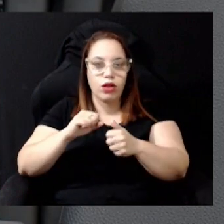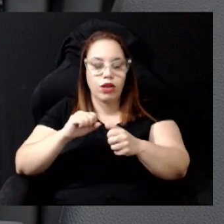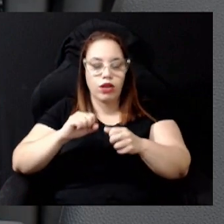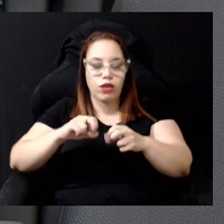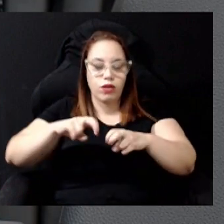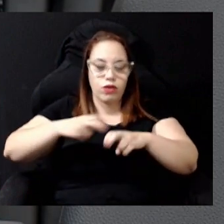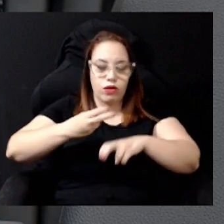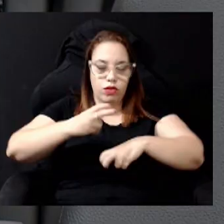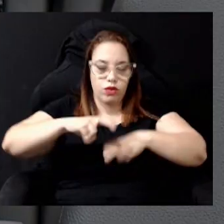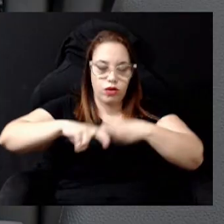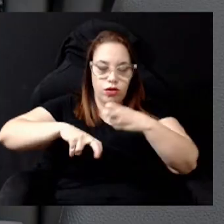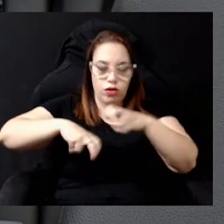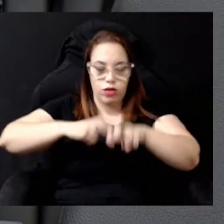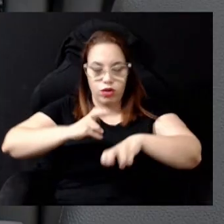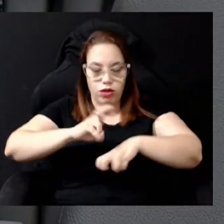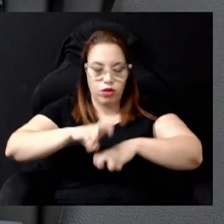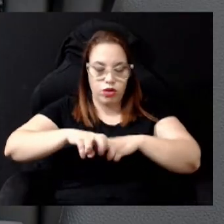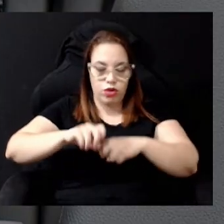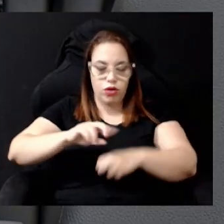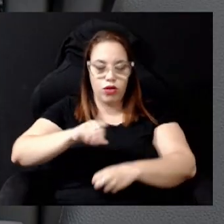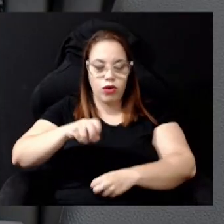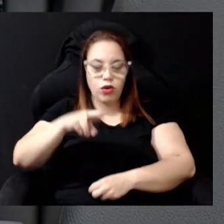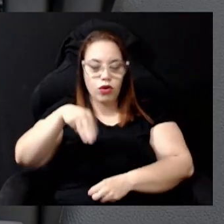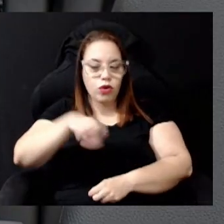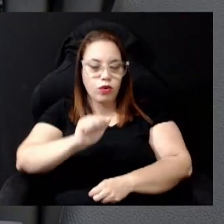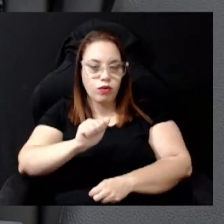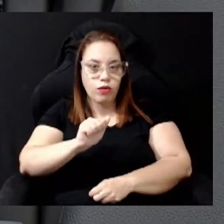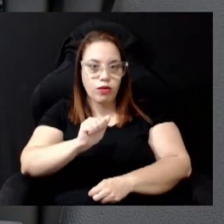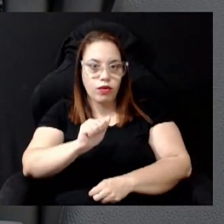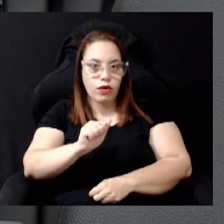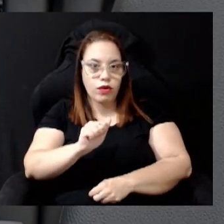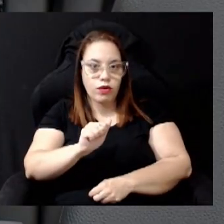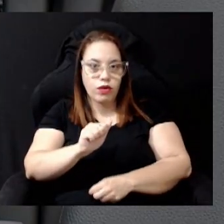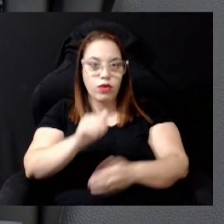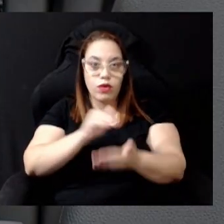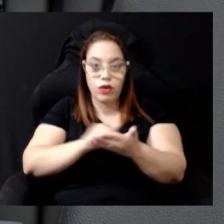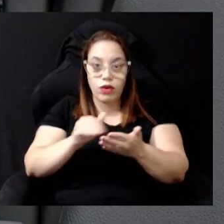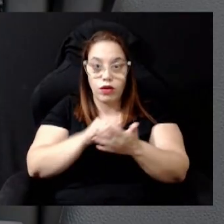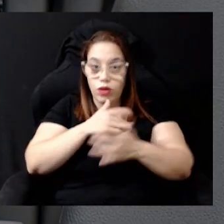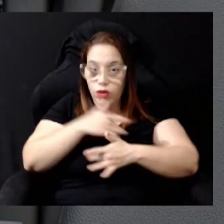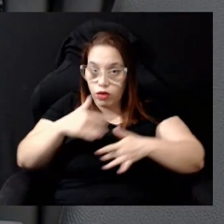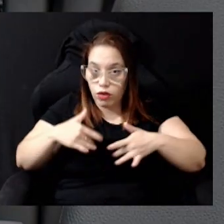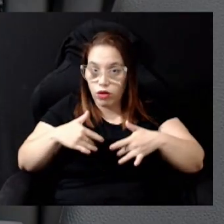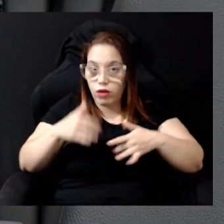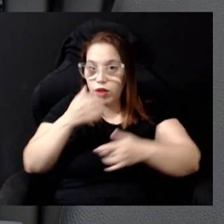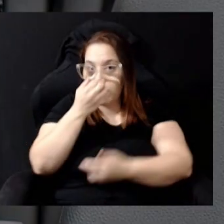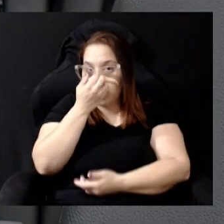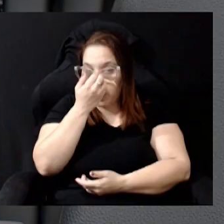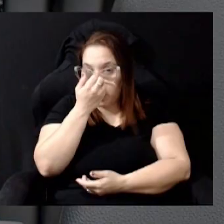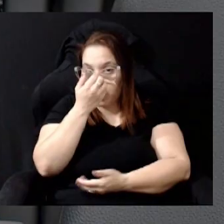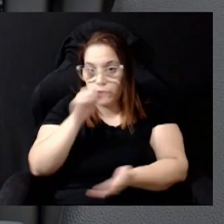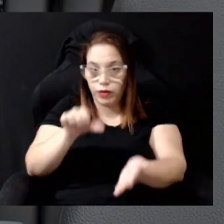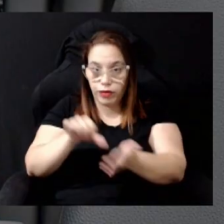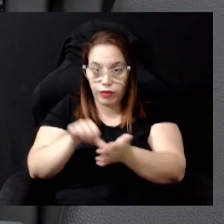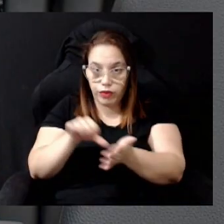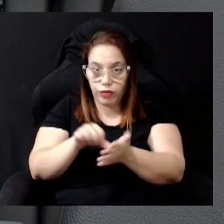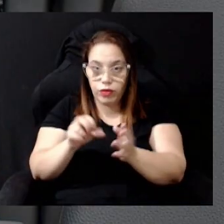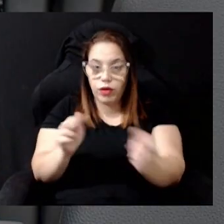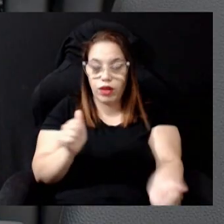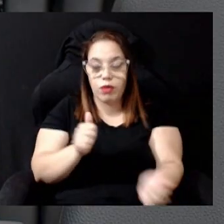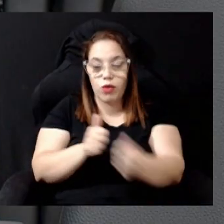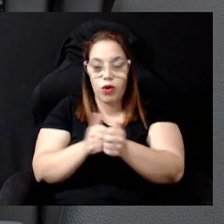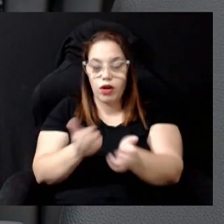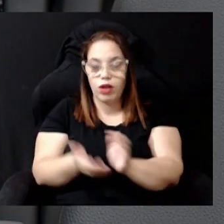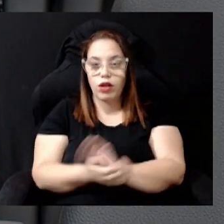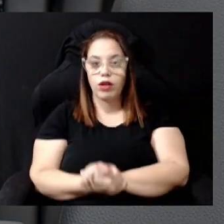zumba, e em parceria também ali com a Secretaria de Saúde, tem sempre a Unidade Básica de Saúde que está próximo, e